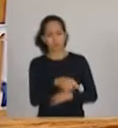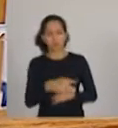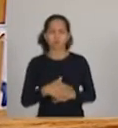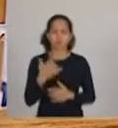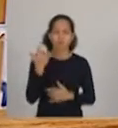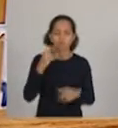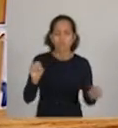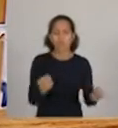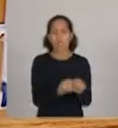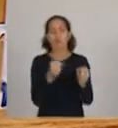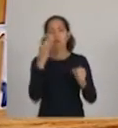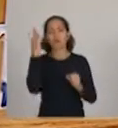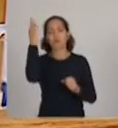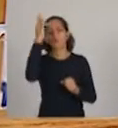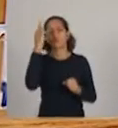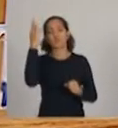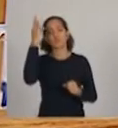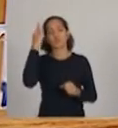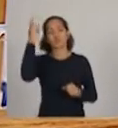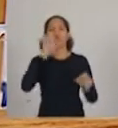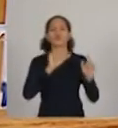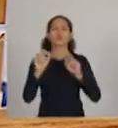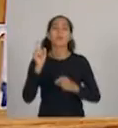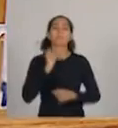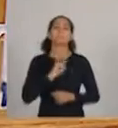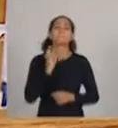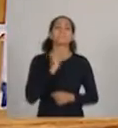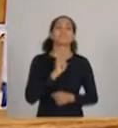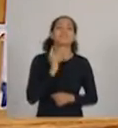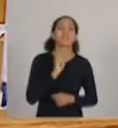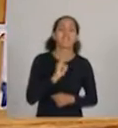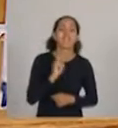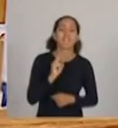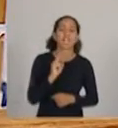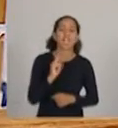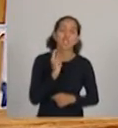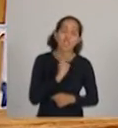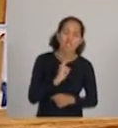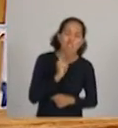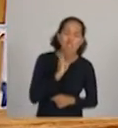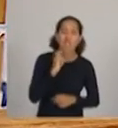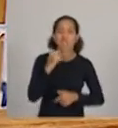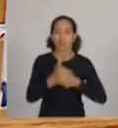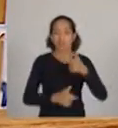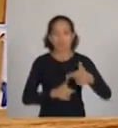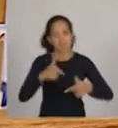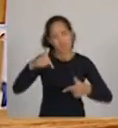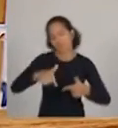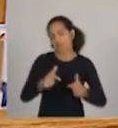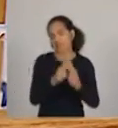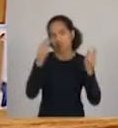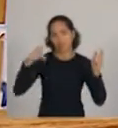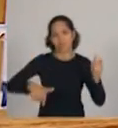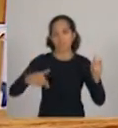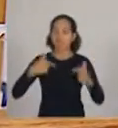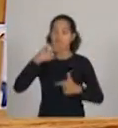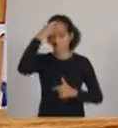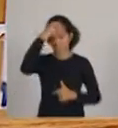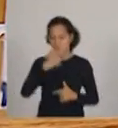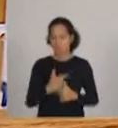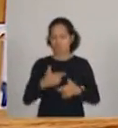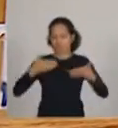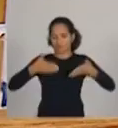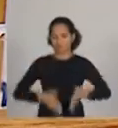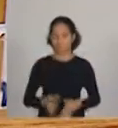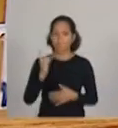aquela filosofia de que o mineiro está tendo um trabalho grande de envolvimento no Espírito Santo. Na verdade, esse mineiro aqui